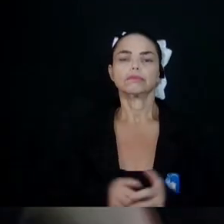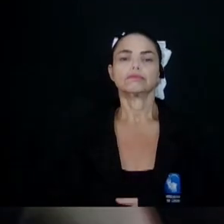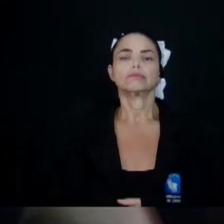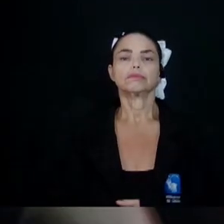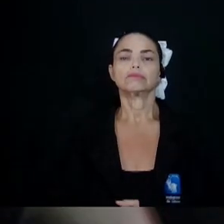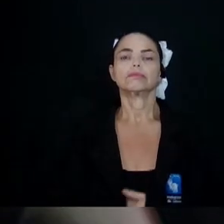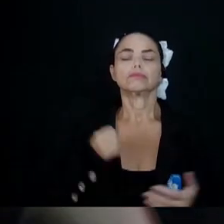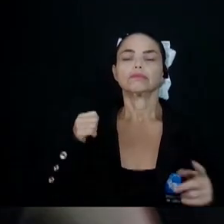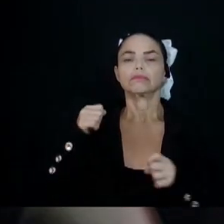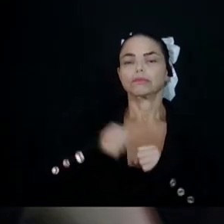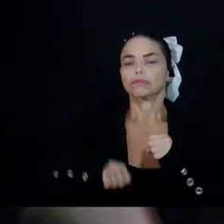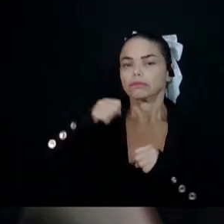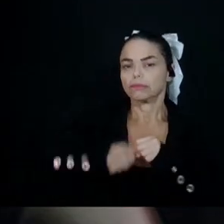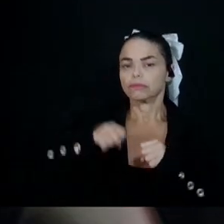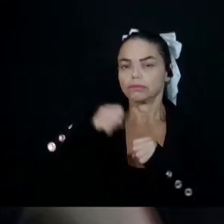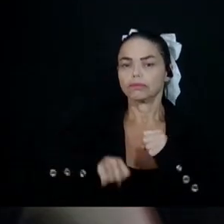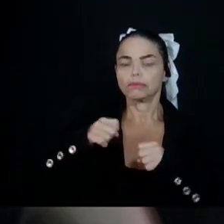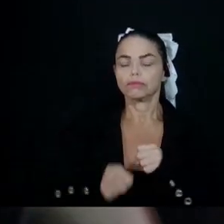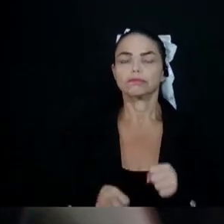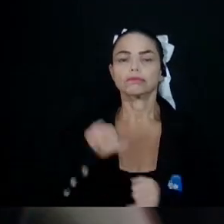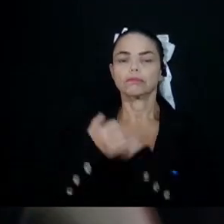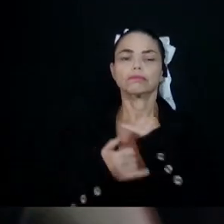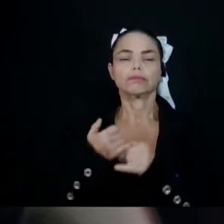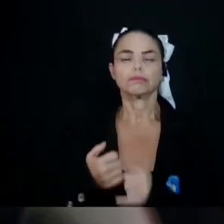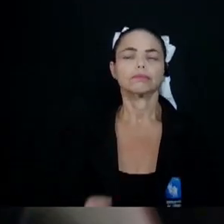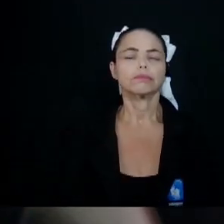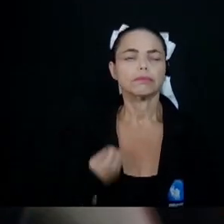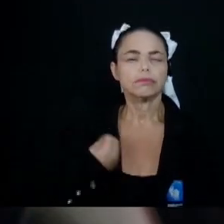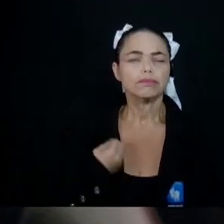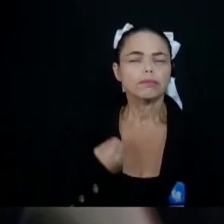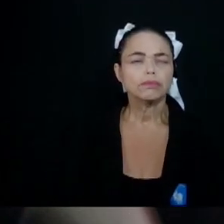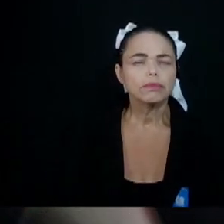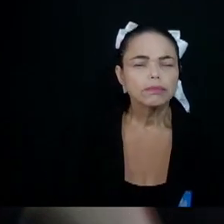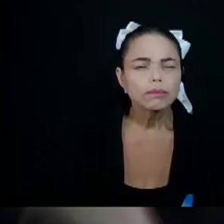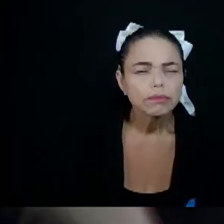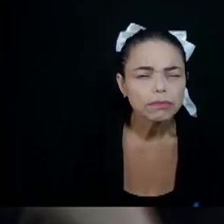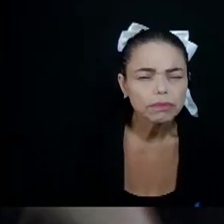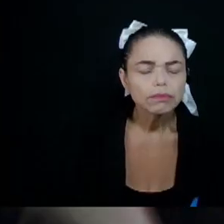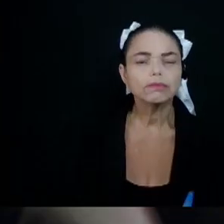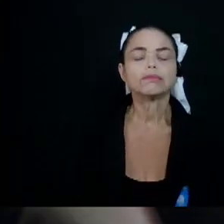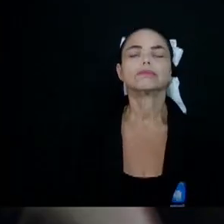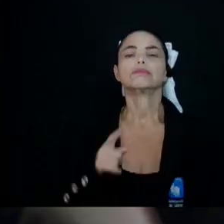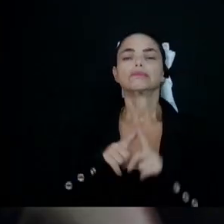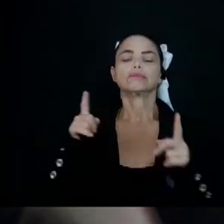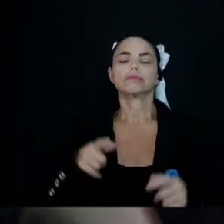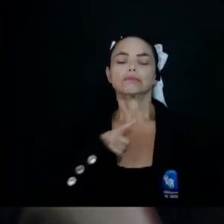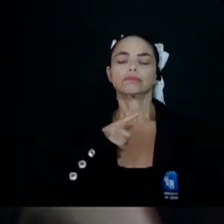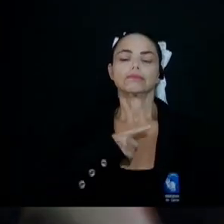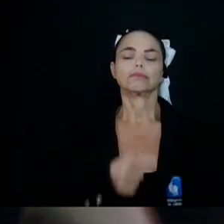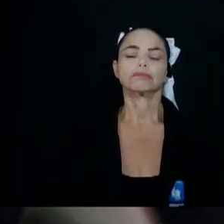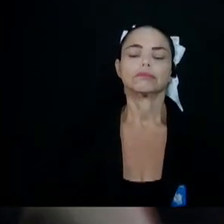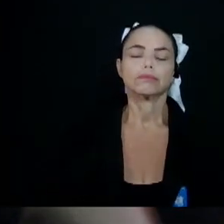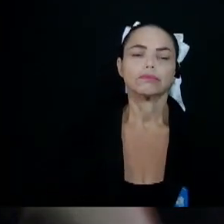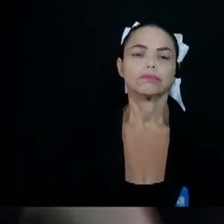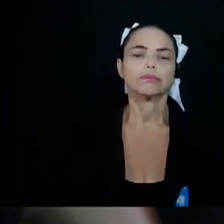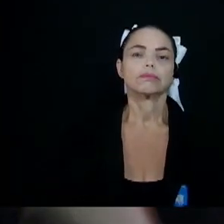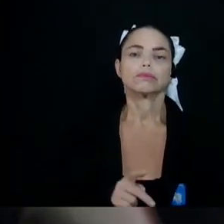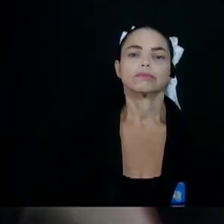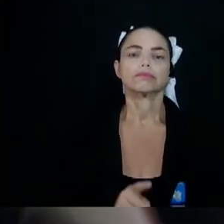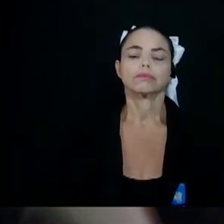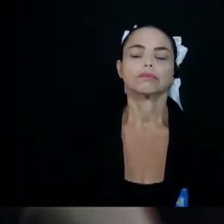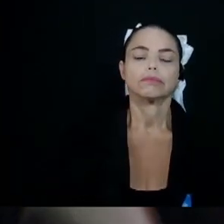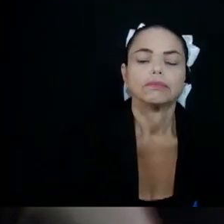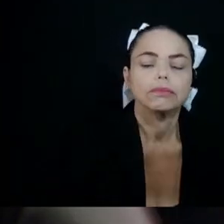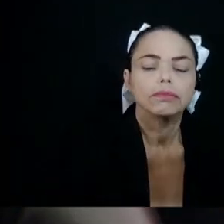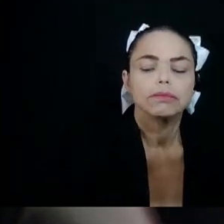abuso sexual na internet. Esse é um dos que mais tem, realmente, que é muito